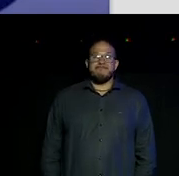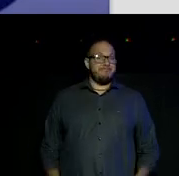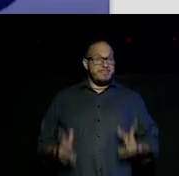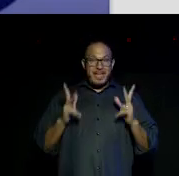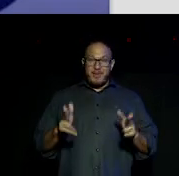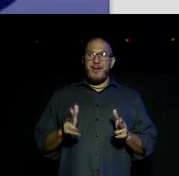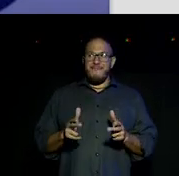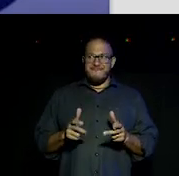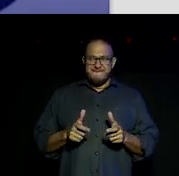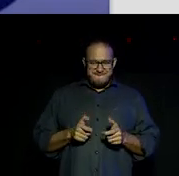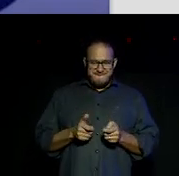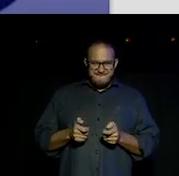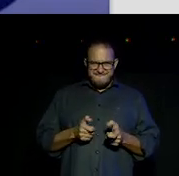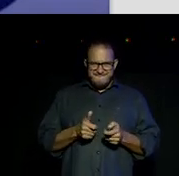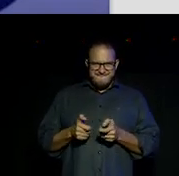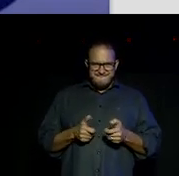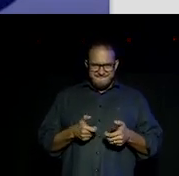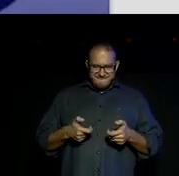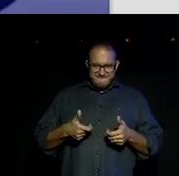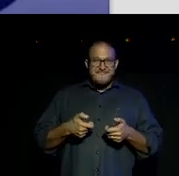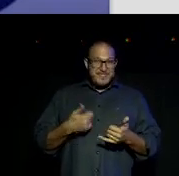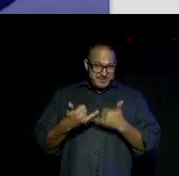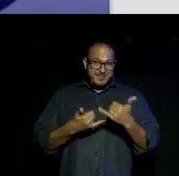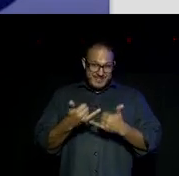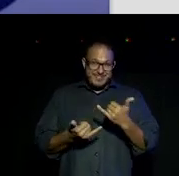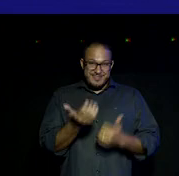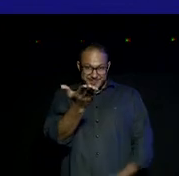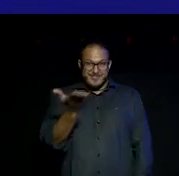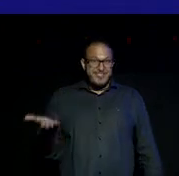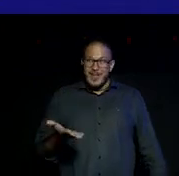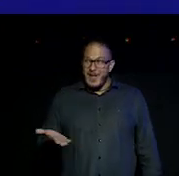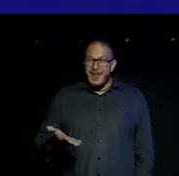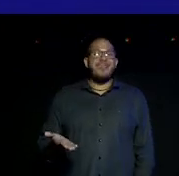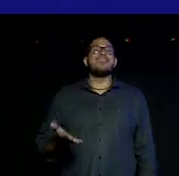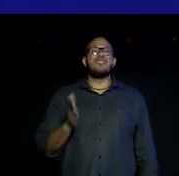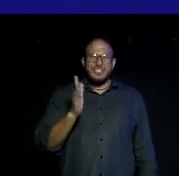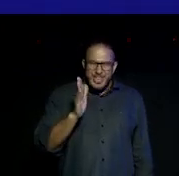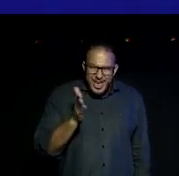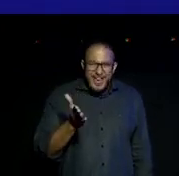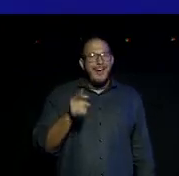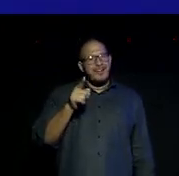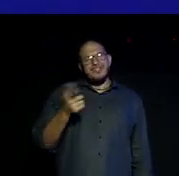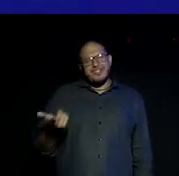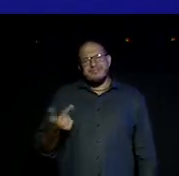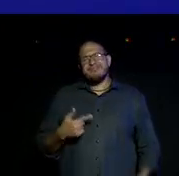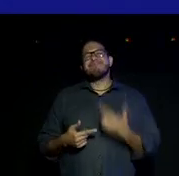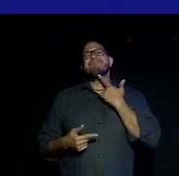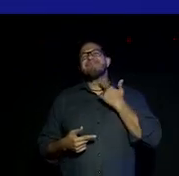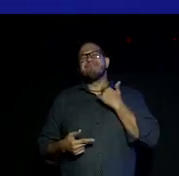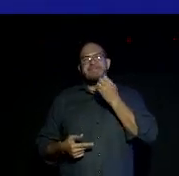Como nos games, essa é a brincadeira que eu me proponho a fazer com vocês. Quantas vezes, com a melhor das